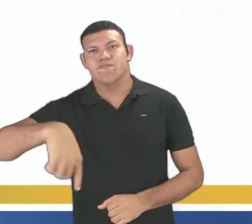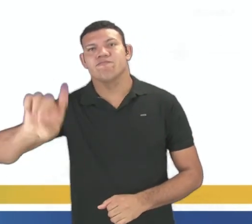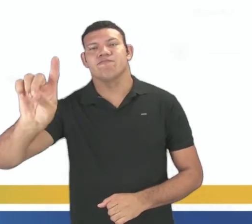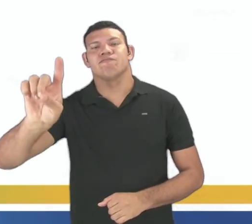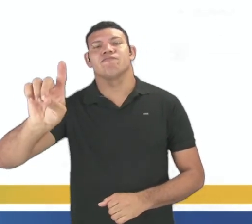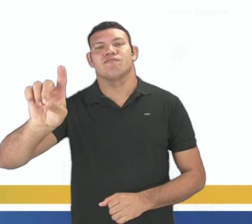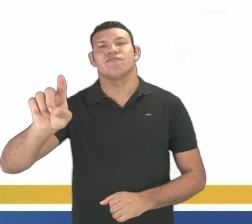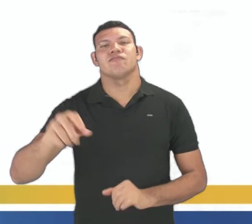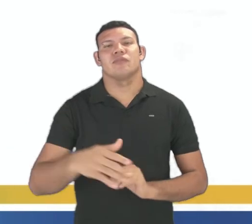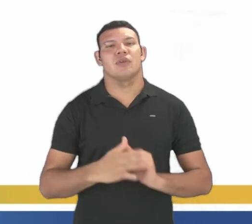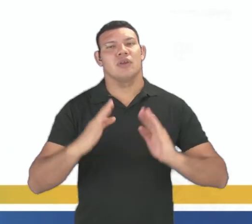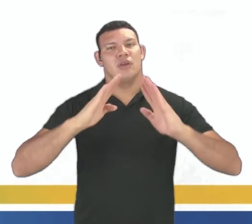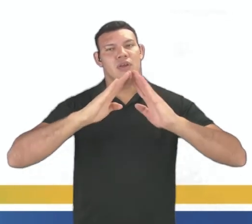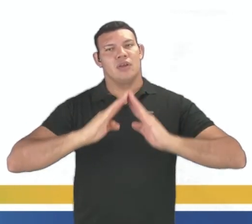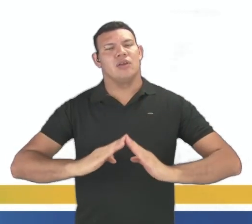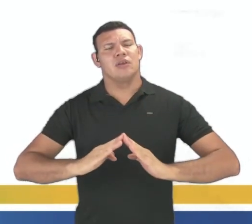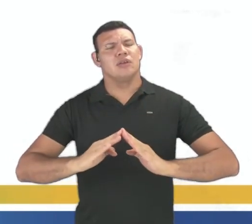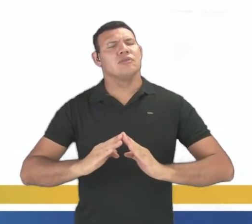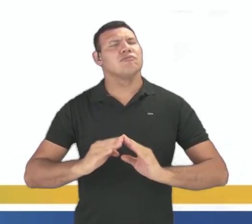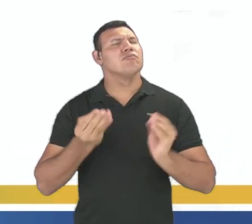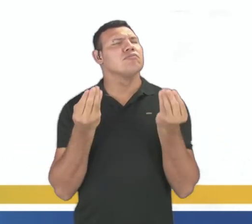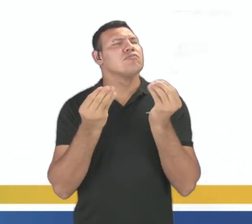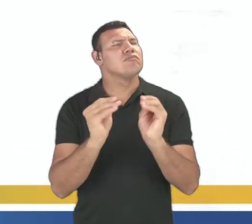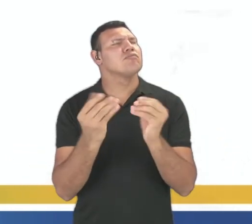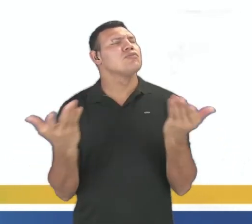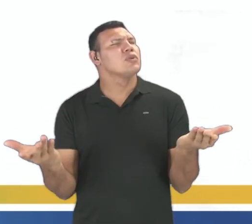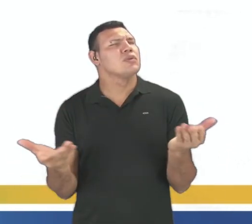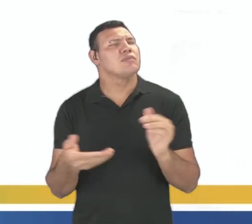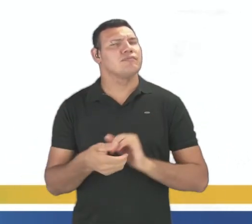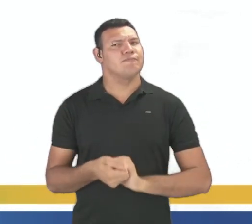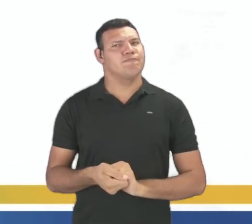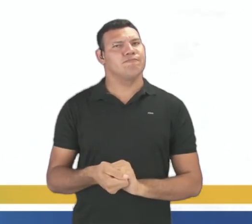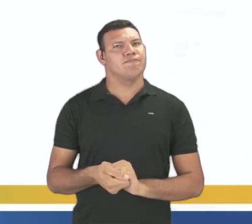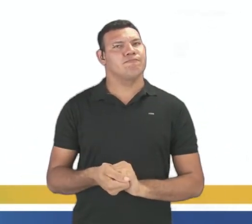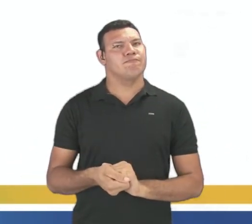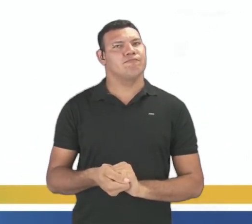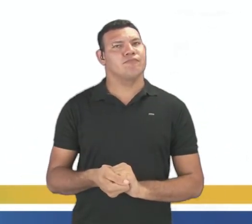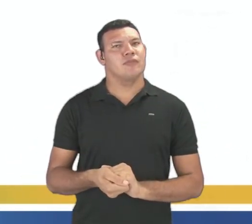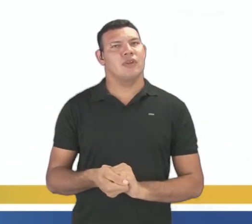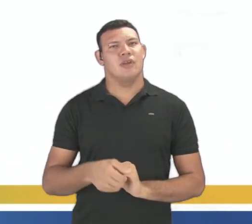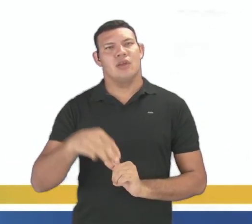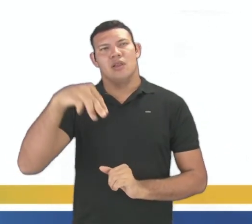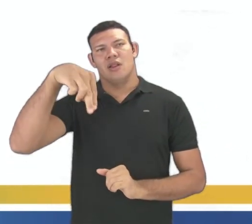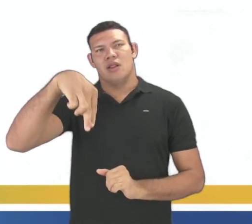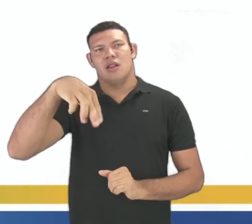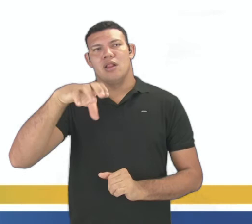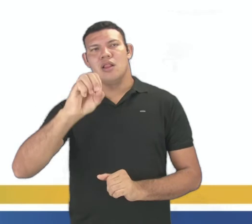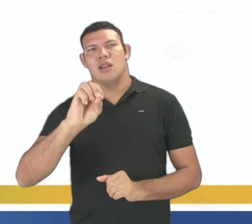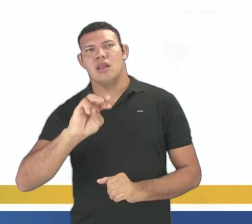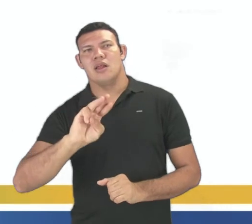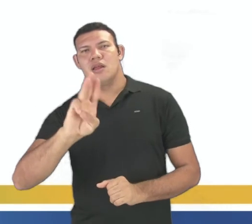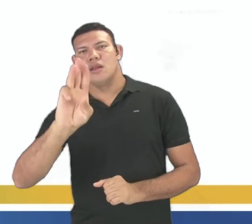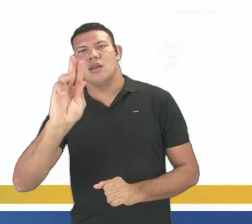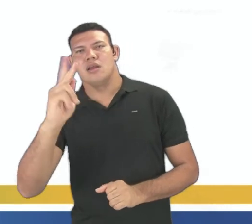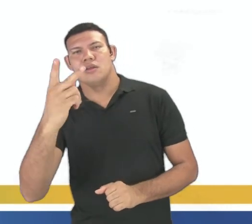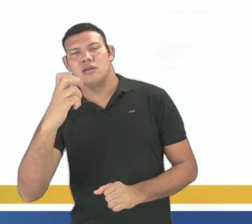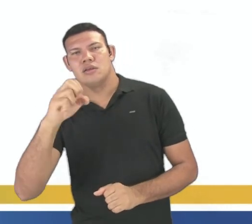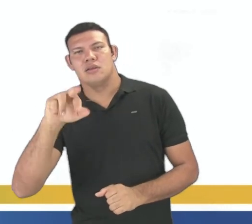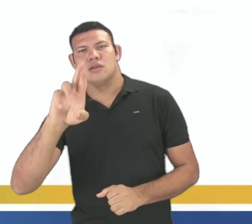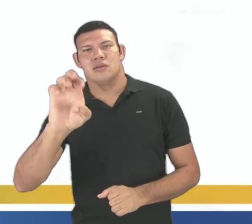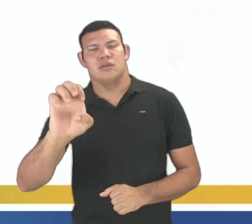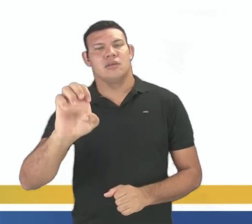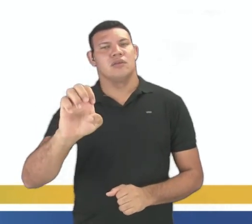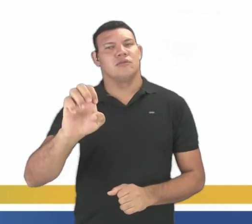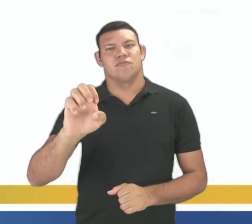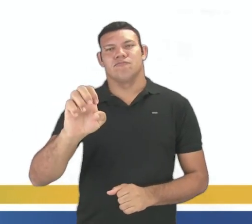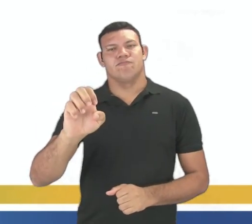Ponto. Nós ficamos em casa. Qual seria a melhor opção aqui? We went nowhere this weekend. Nós não